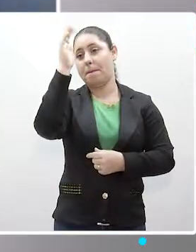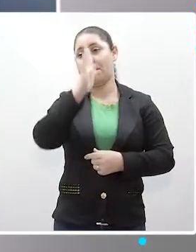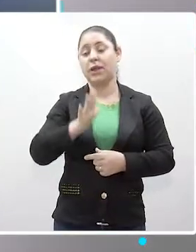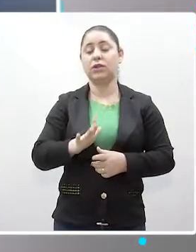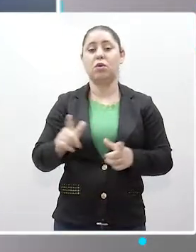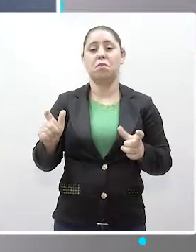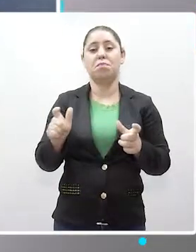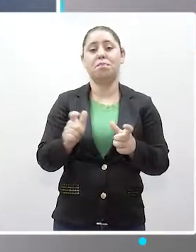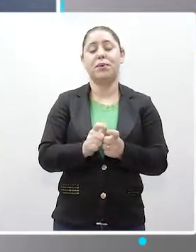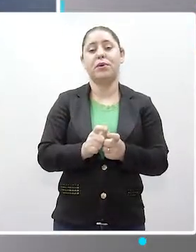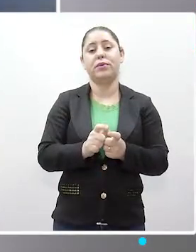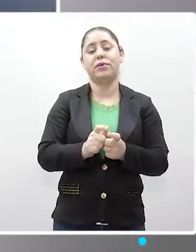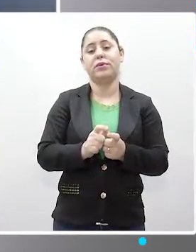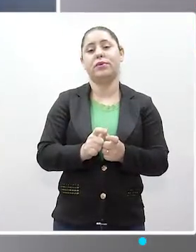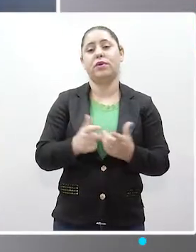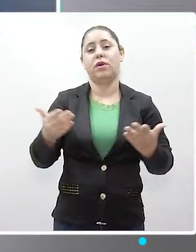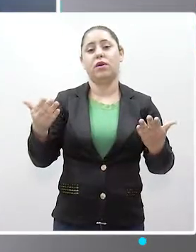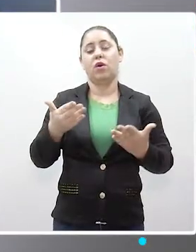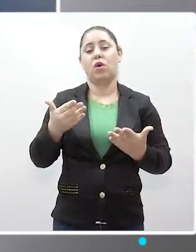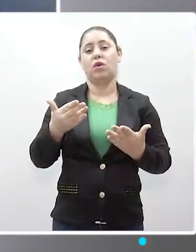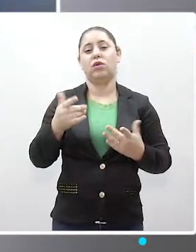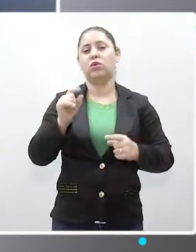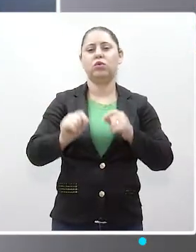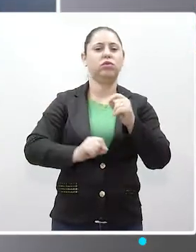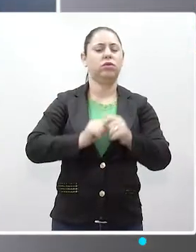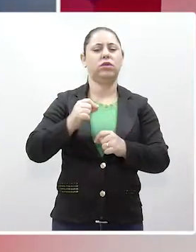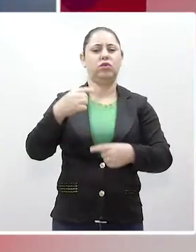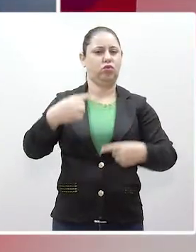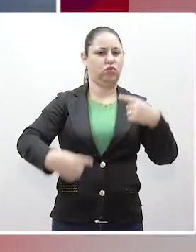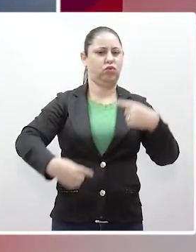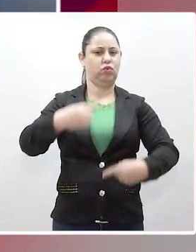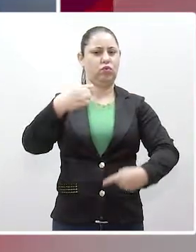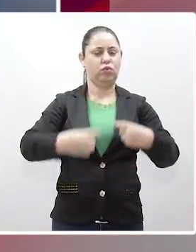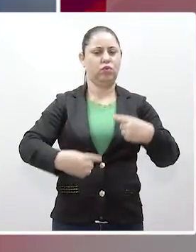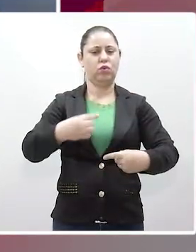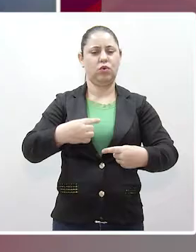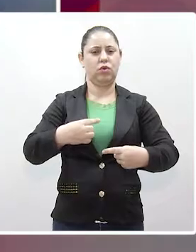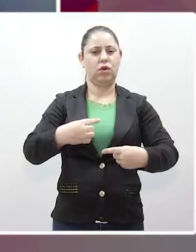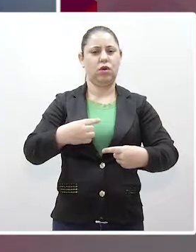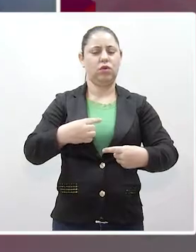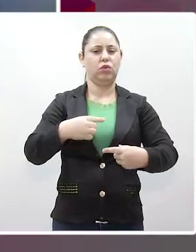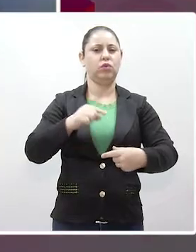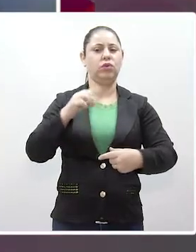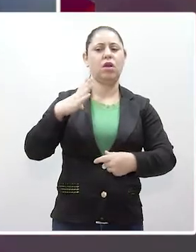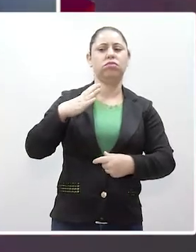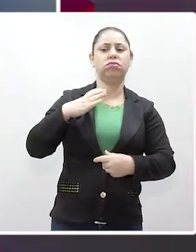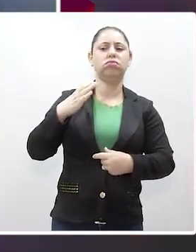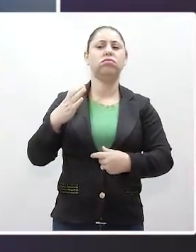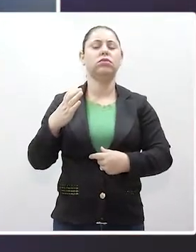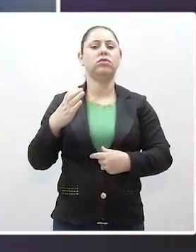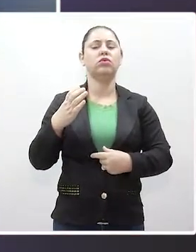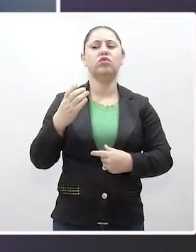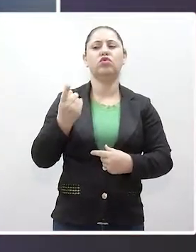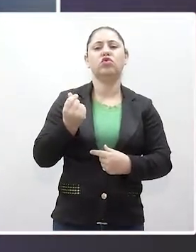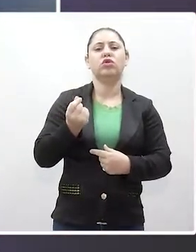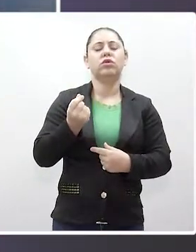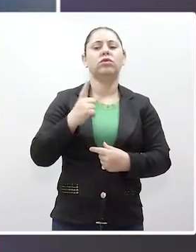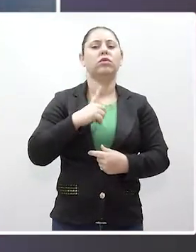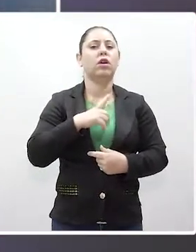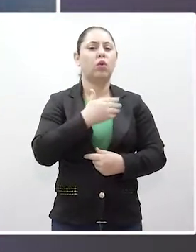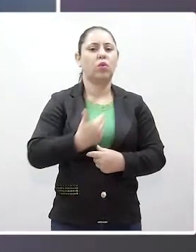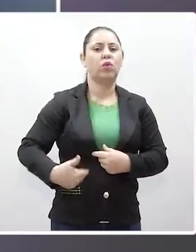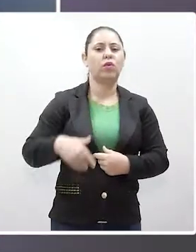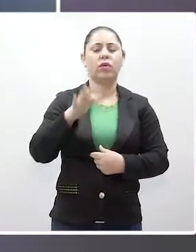Brasil é muito aventada, muito debatida, né, o endividamento do país, mas esse apoio é fundamental para a economia